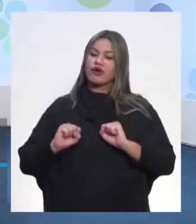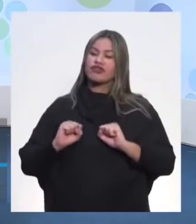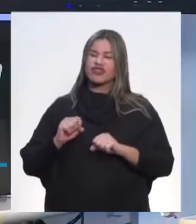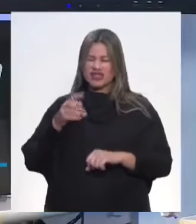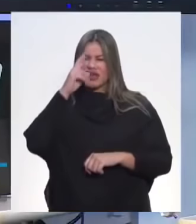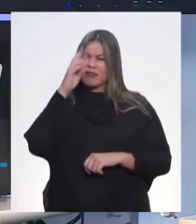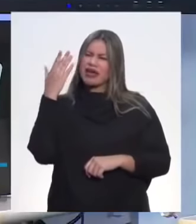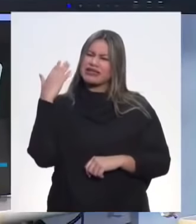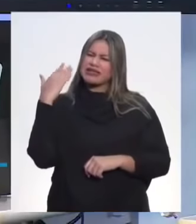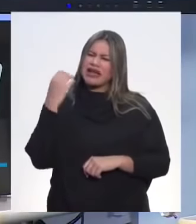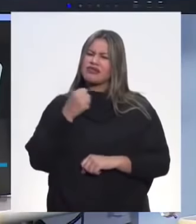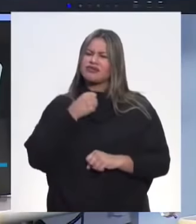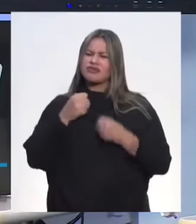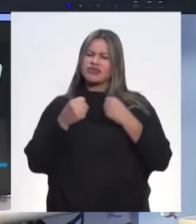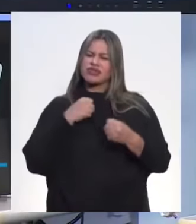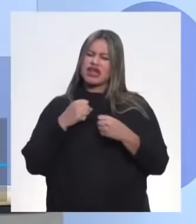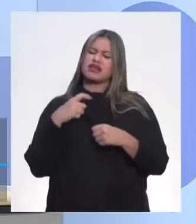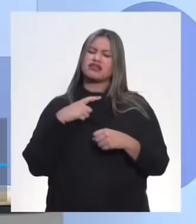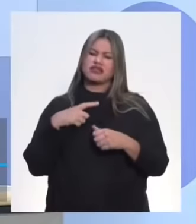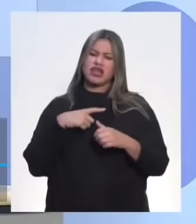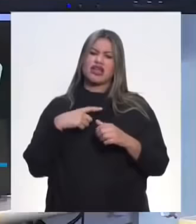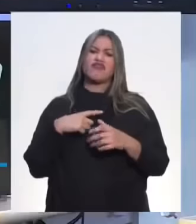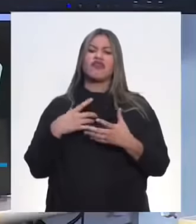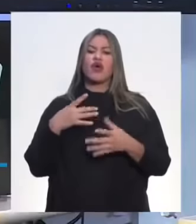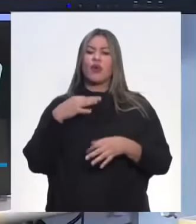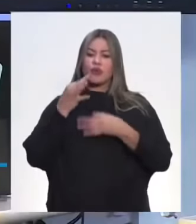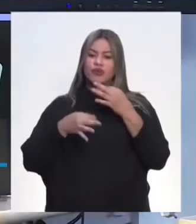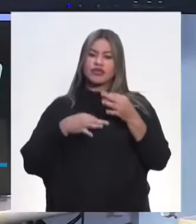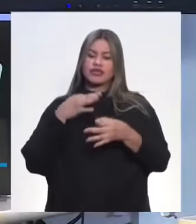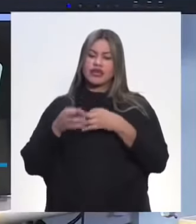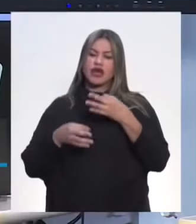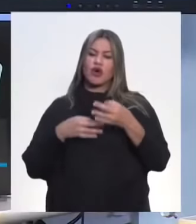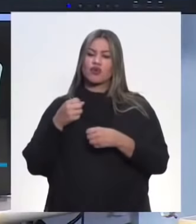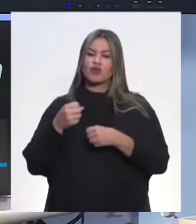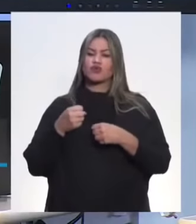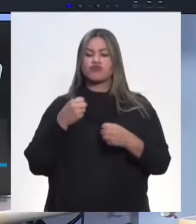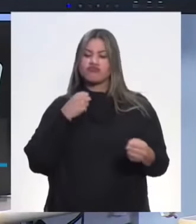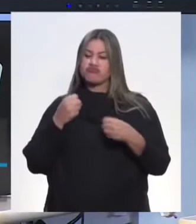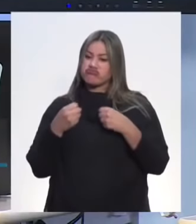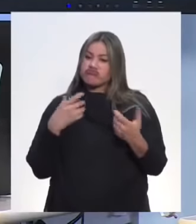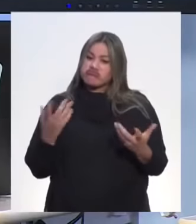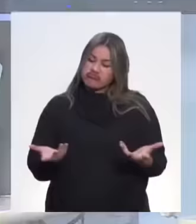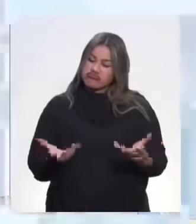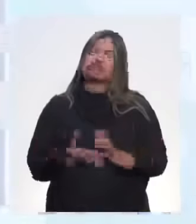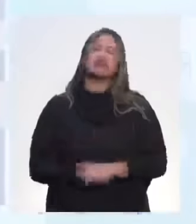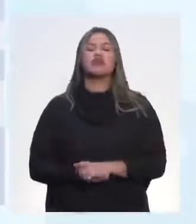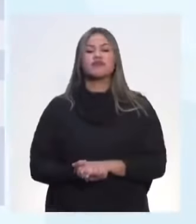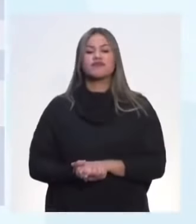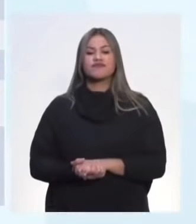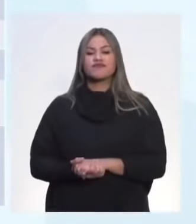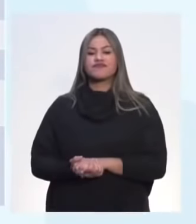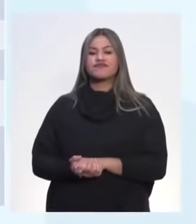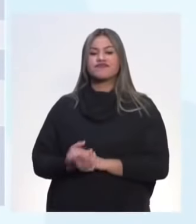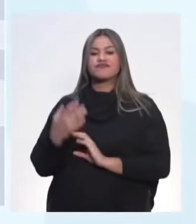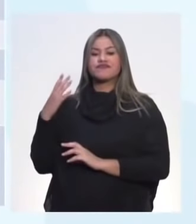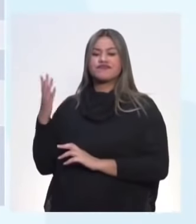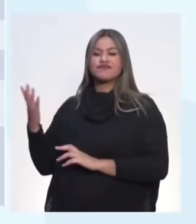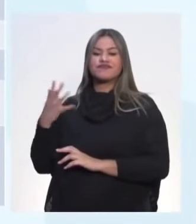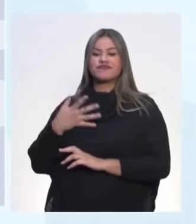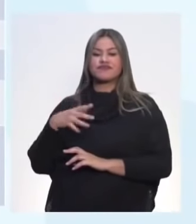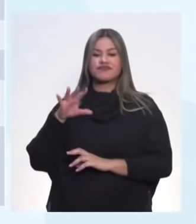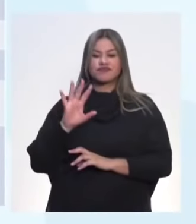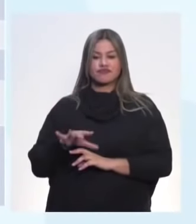lembro se foi com você ou foi com a Mônica. Acho que não foi comigo, não. Acho que foi com a Mônica, né? Aí, retomando conceitos, temos o quadro aí da reportagem, que é o que eu falei que